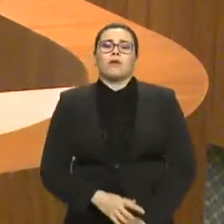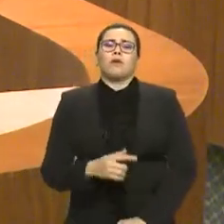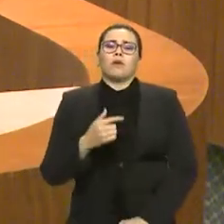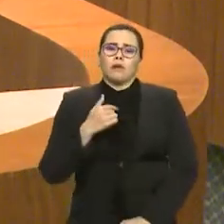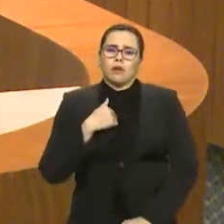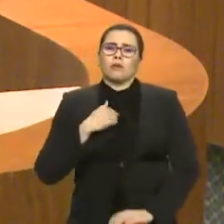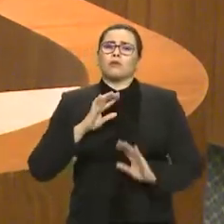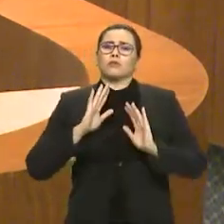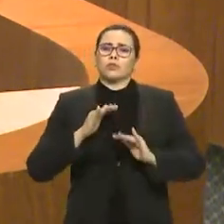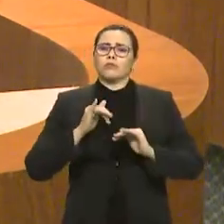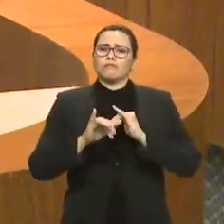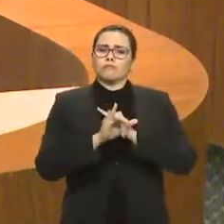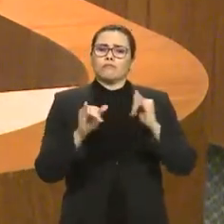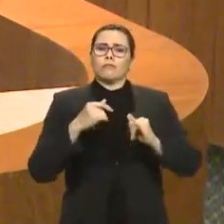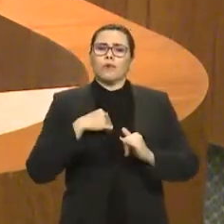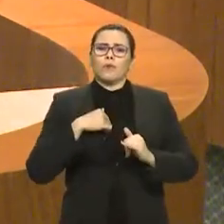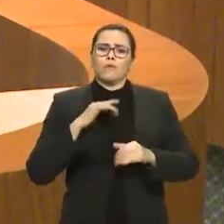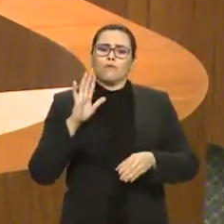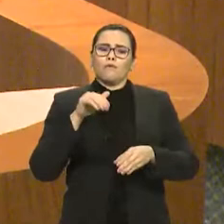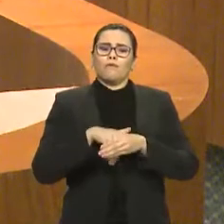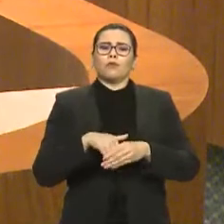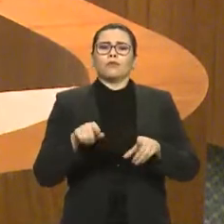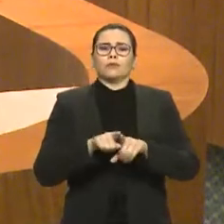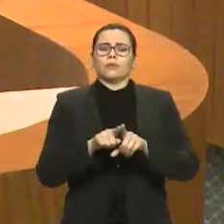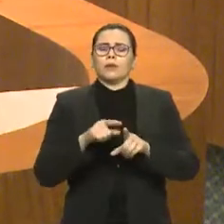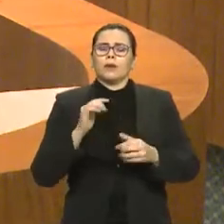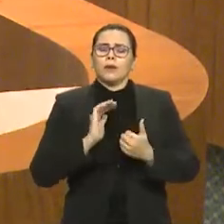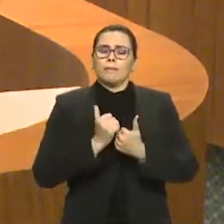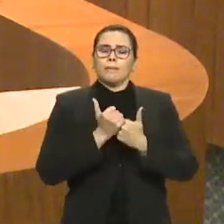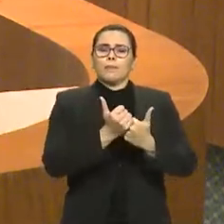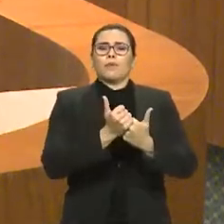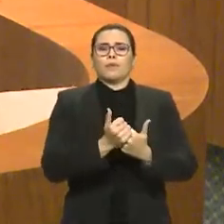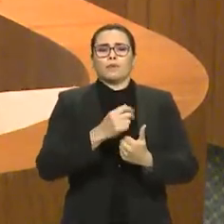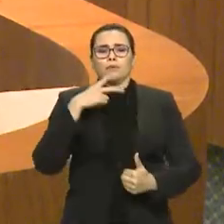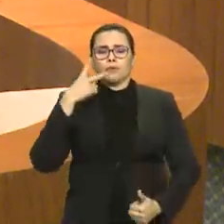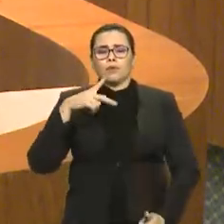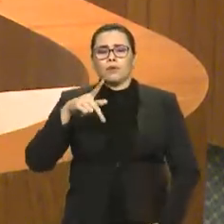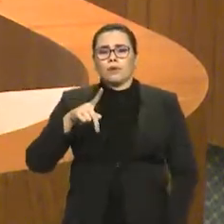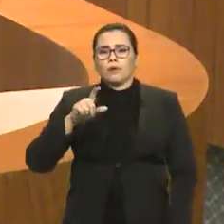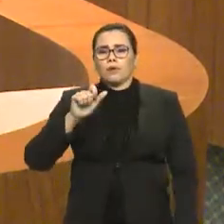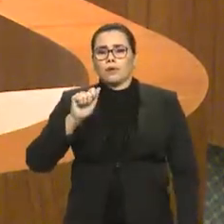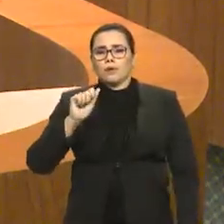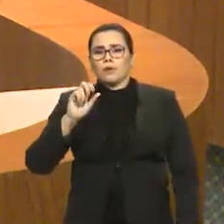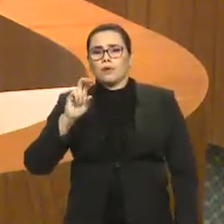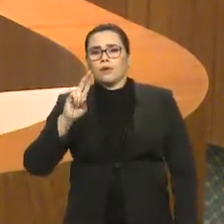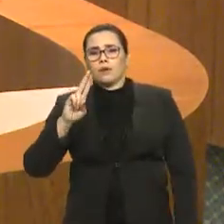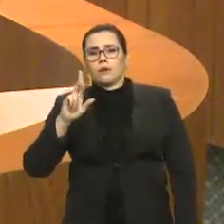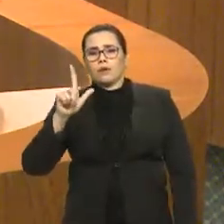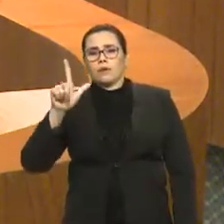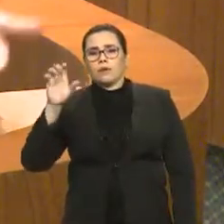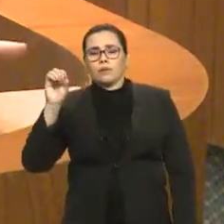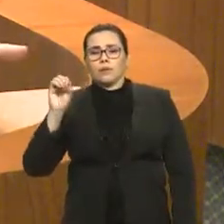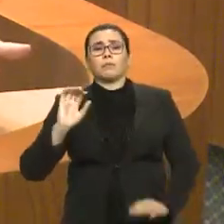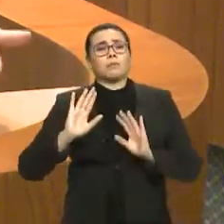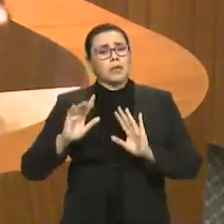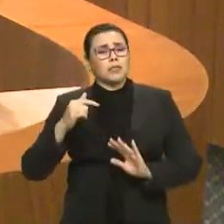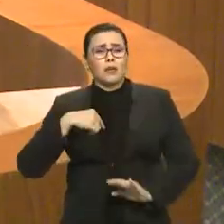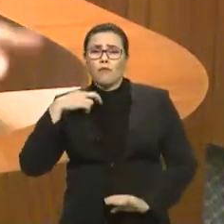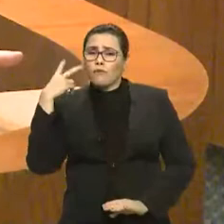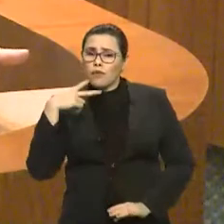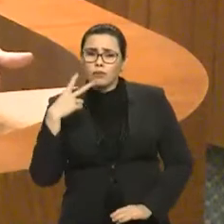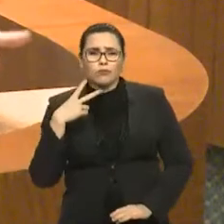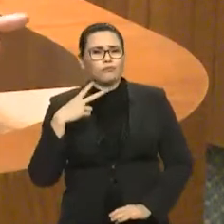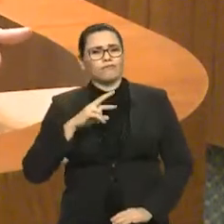meu apoio e o meu voto ao vereador Paulo Vitor. Hoje, como deputado estadual, faço o